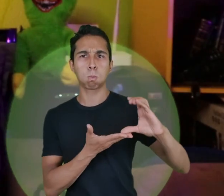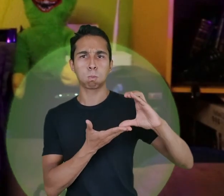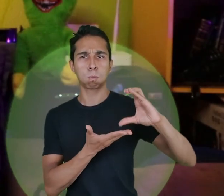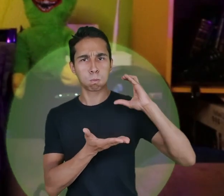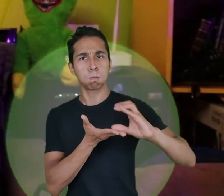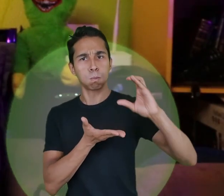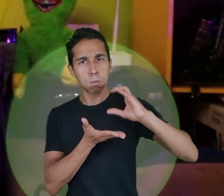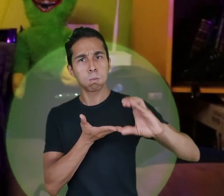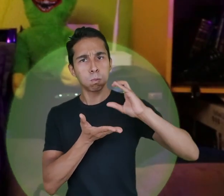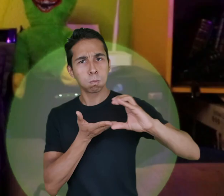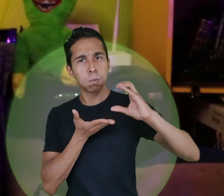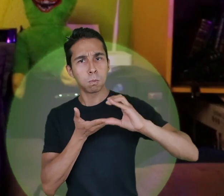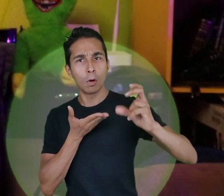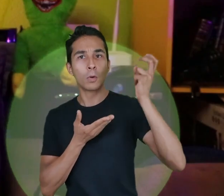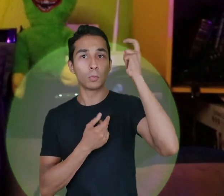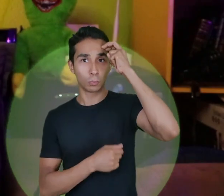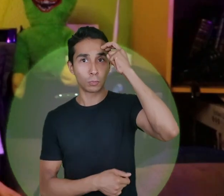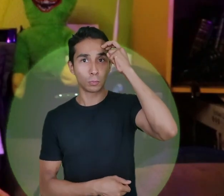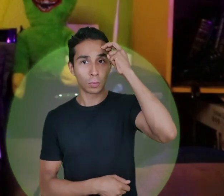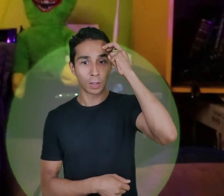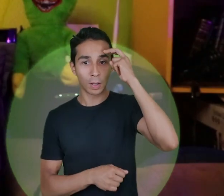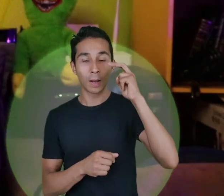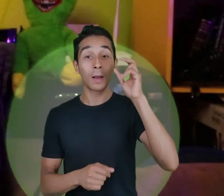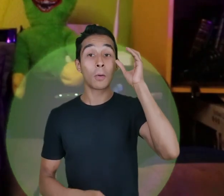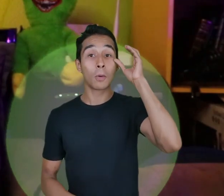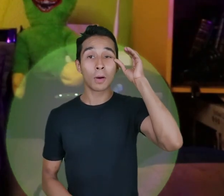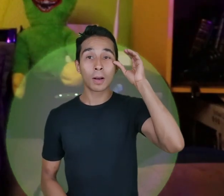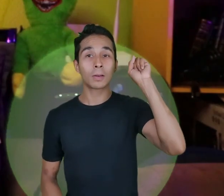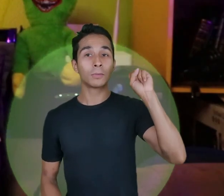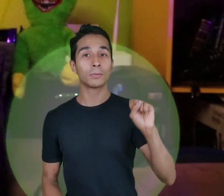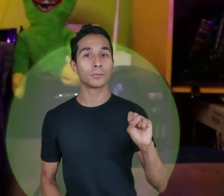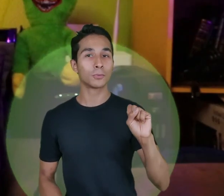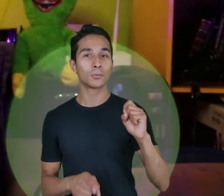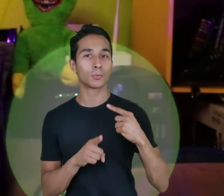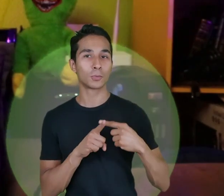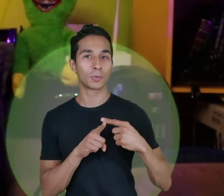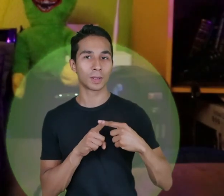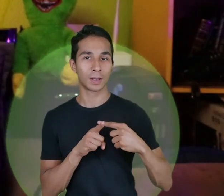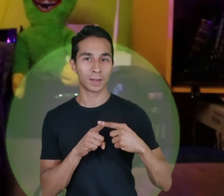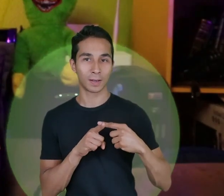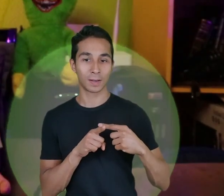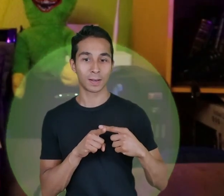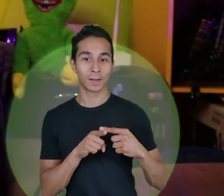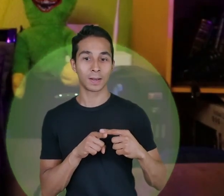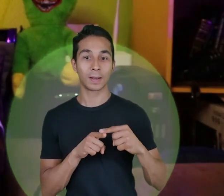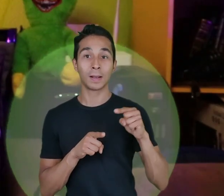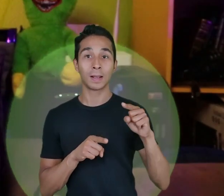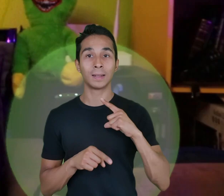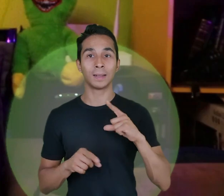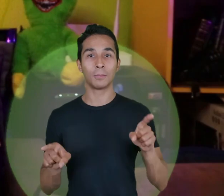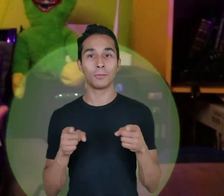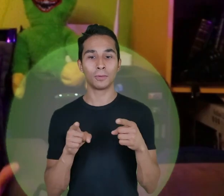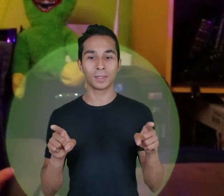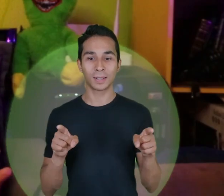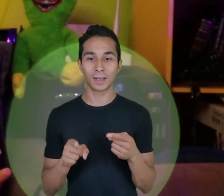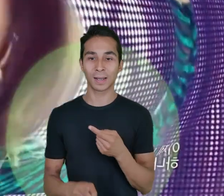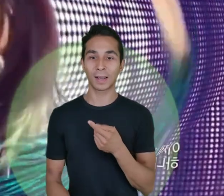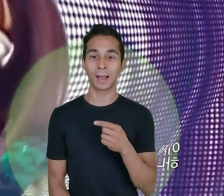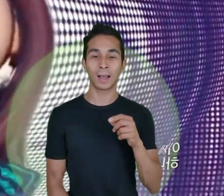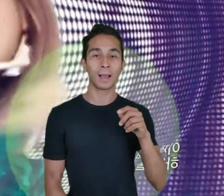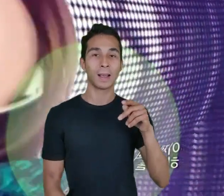bilhões na cultura, mas em especial a gente vai pegar aqui a Coreia do Sul porque tem um caso muito específico, né, que é do fenômeno do